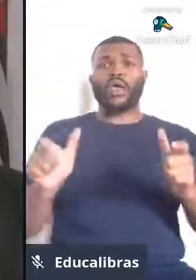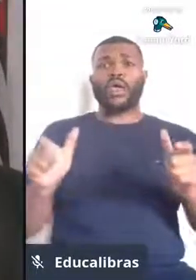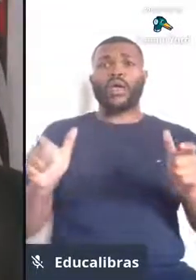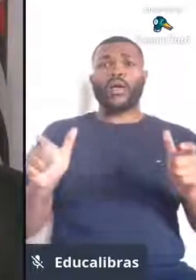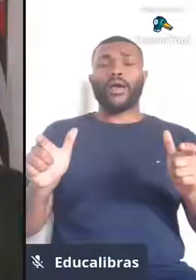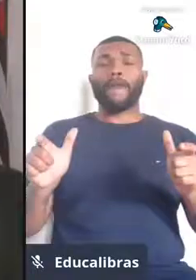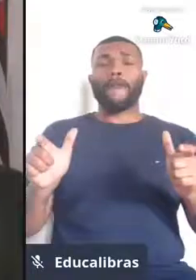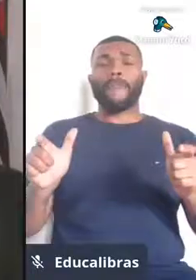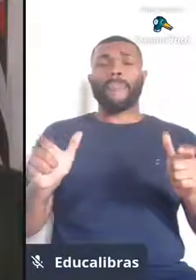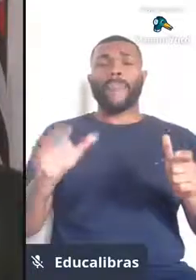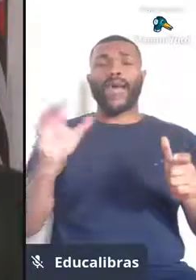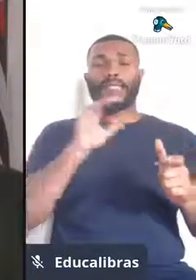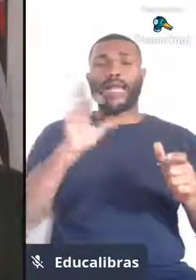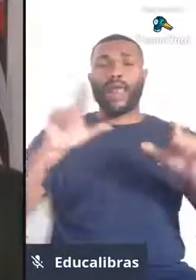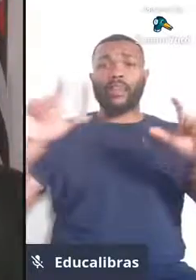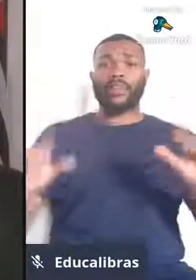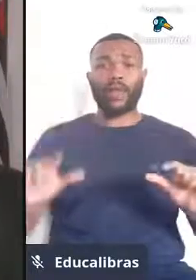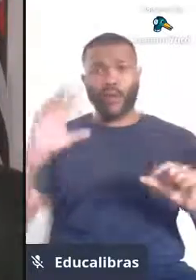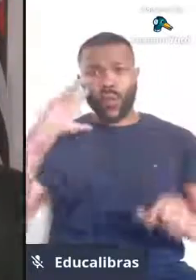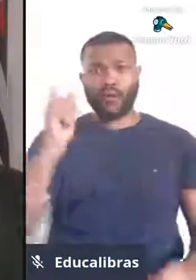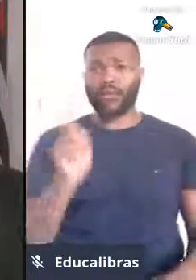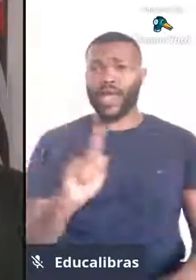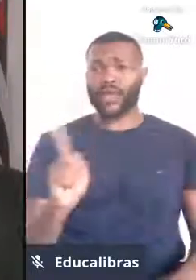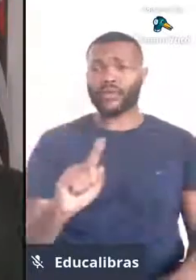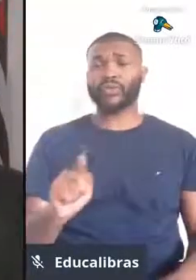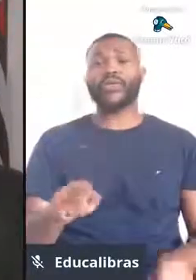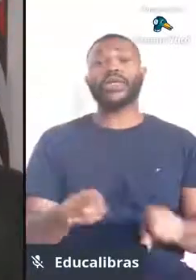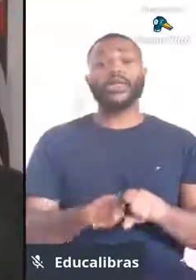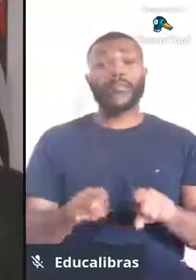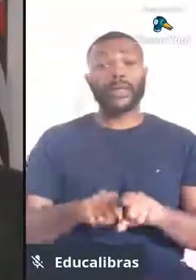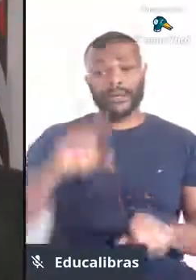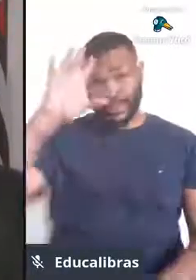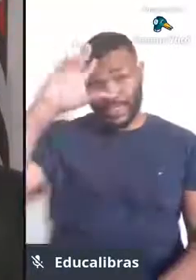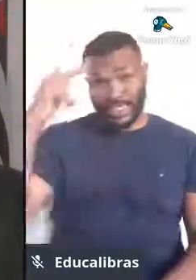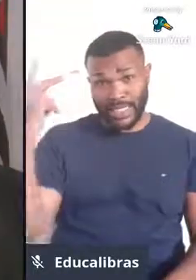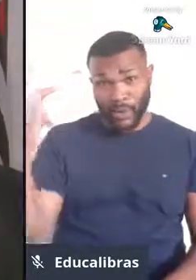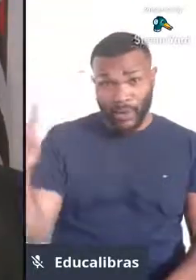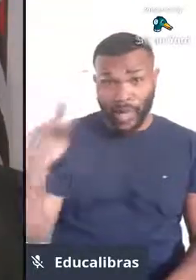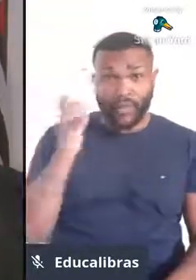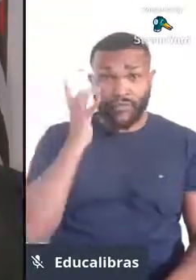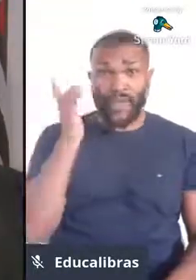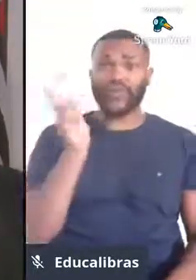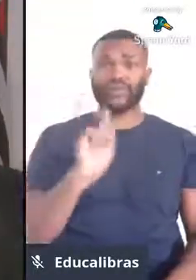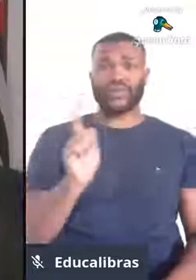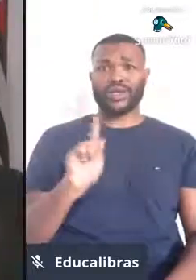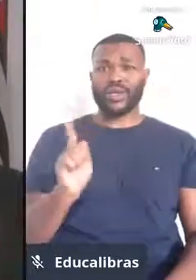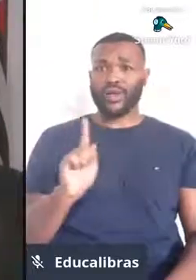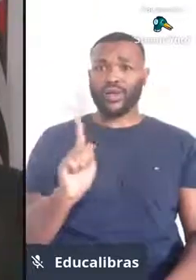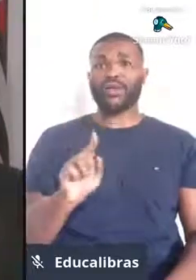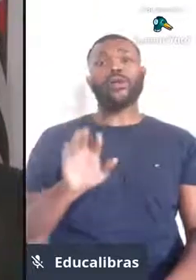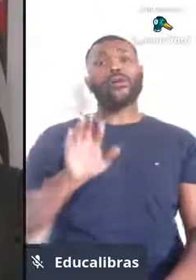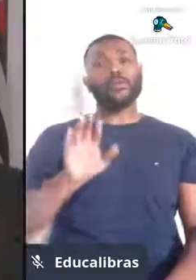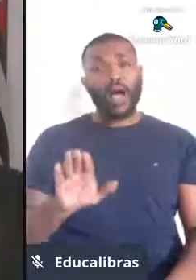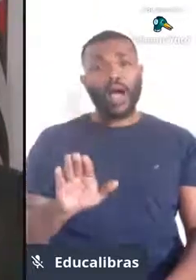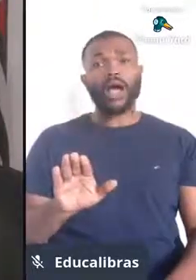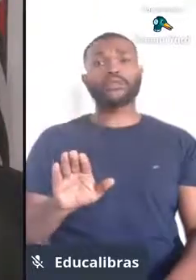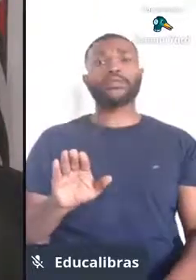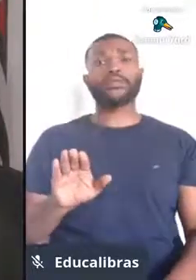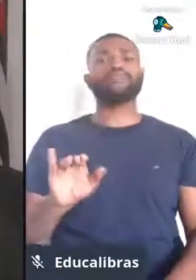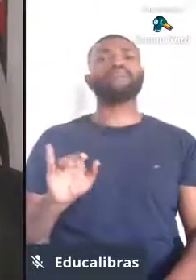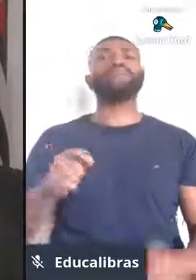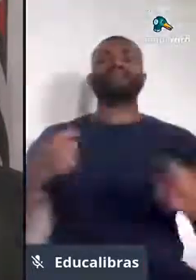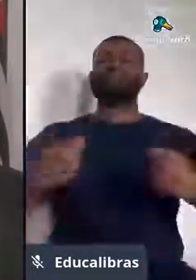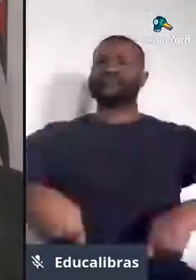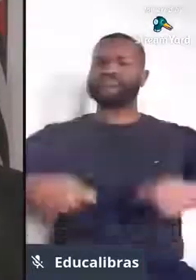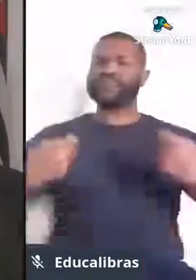tomar as decisões que o prefeito tem tomado nesses últimos tempos, mas é absolutamente imperativo e necessário que a